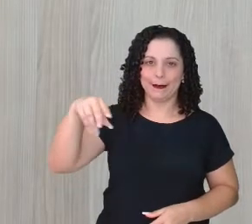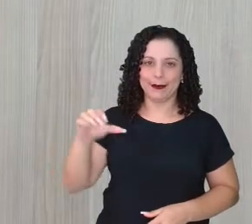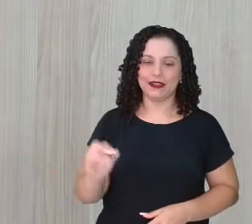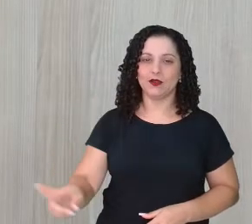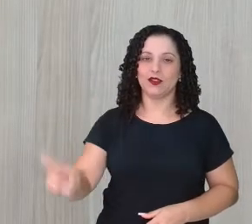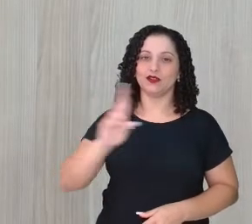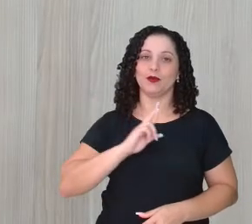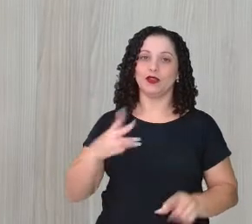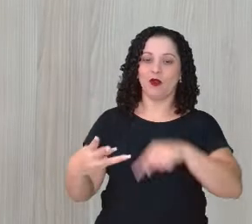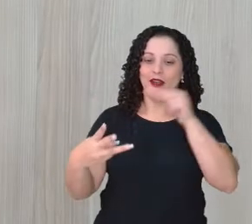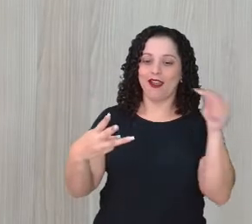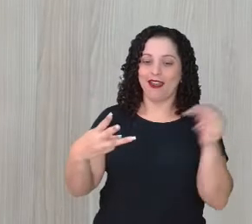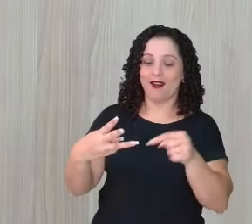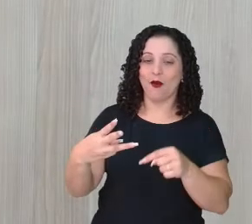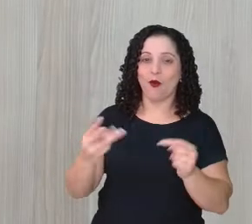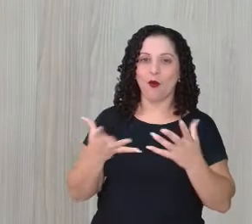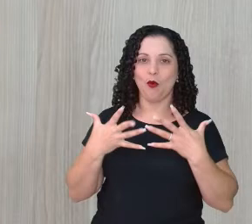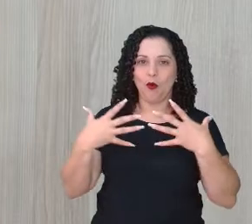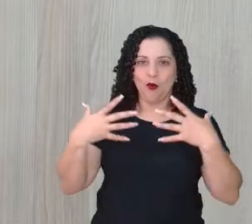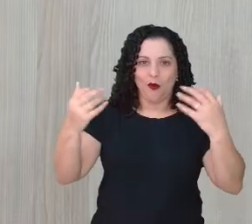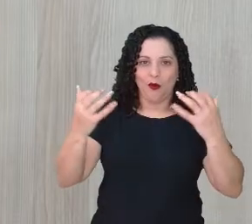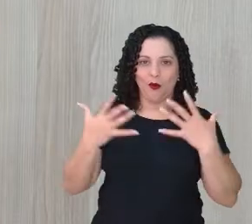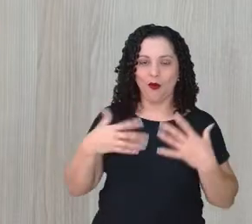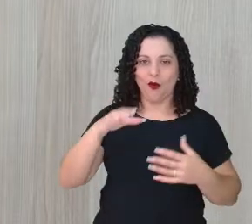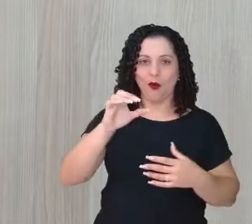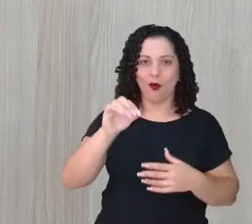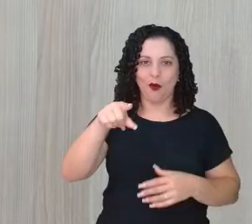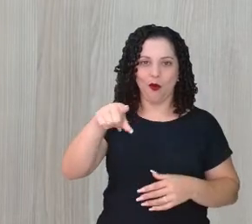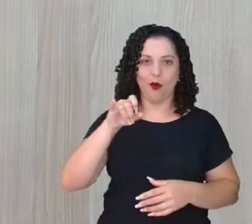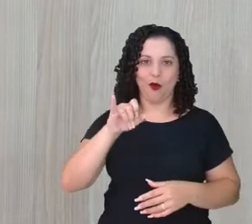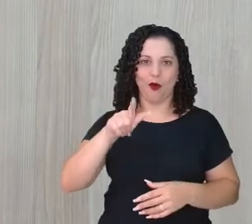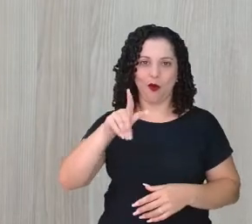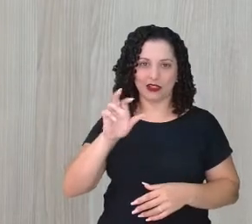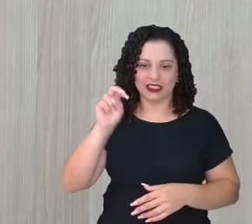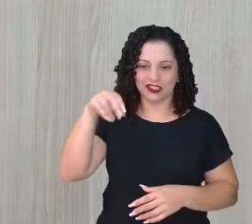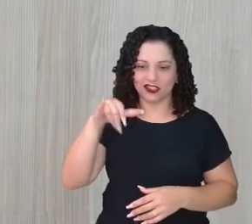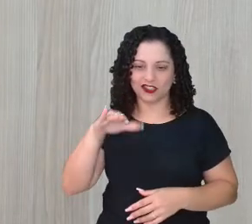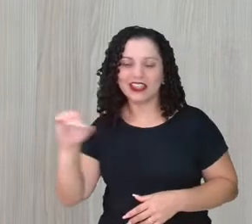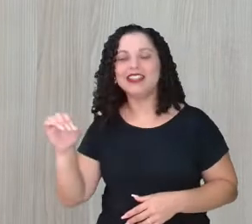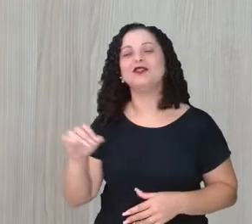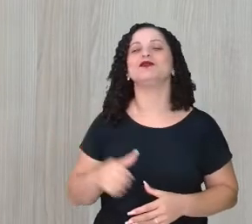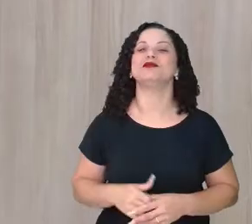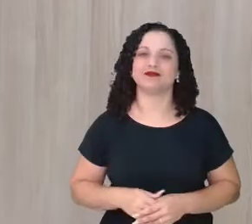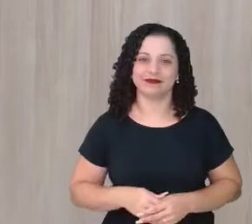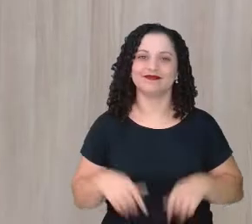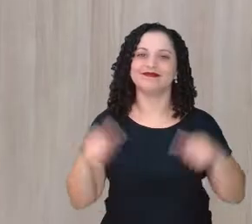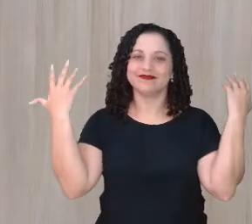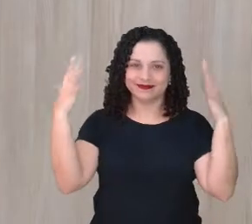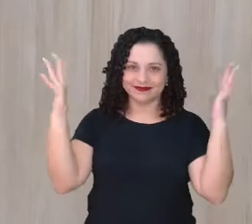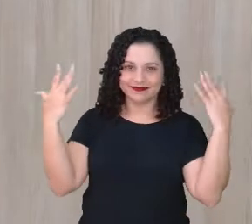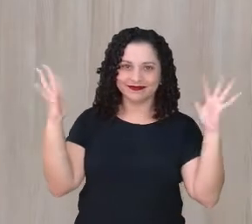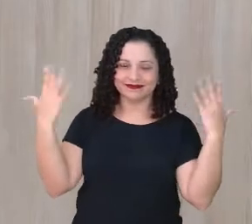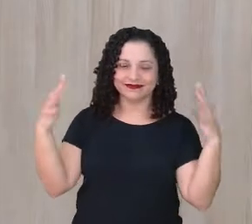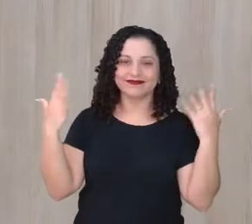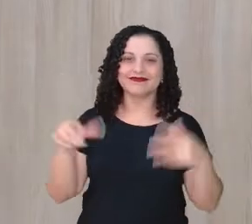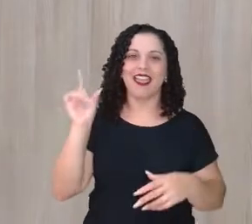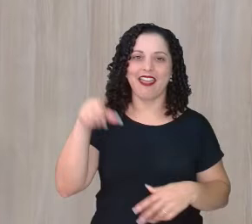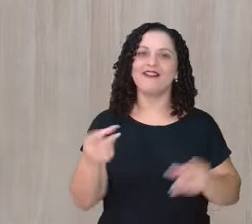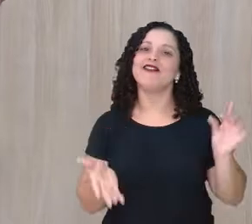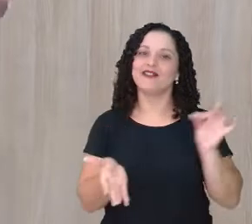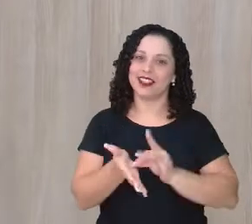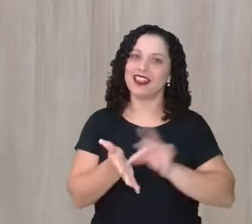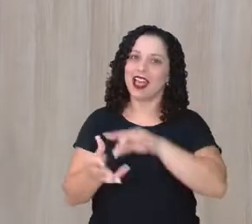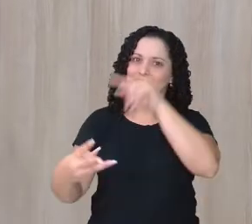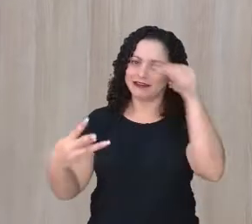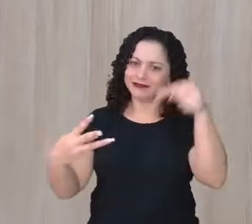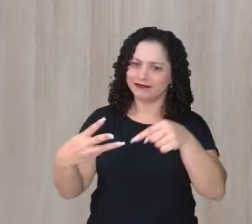gás oxigênio, e a Alicia também, professora. Aquela nossa perguntinha aí. Que bom, pessoal. Parabéns, isso mesmo. O gás mais